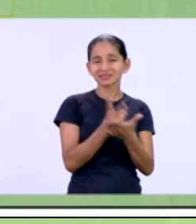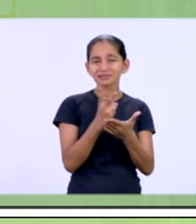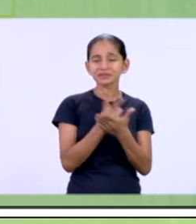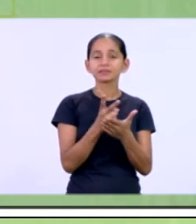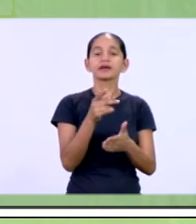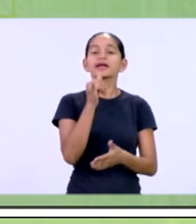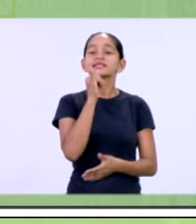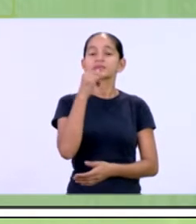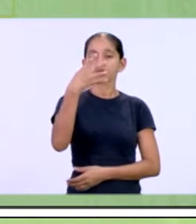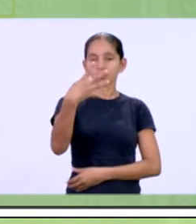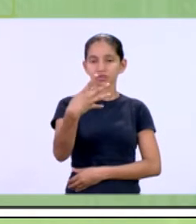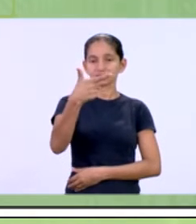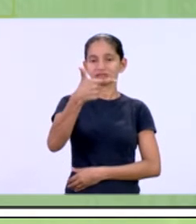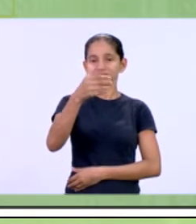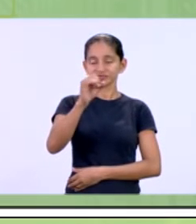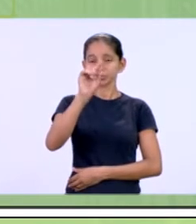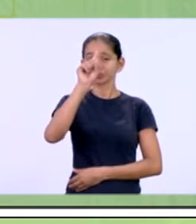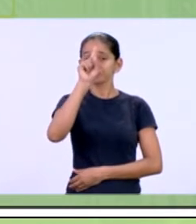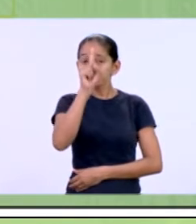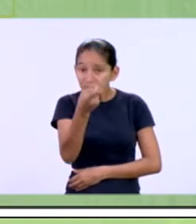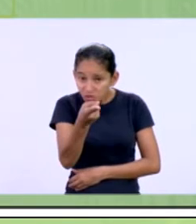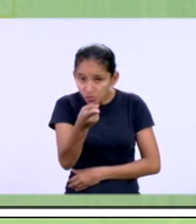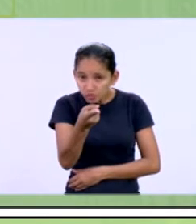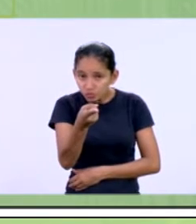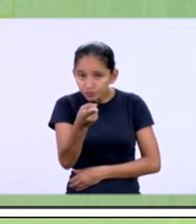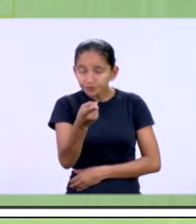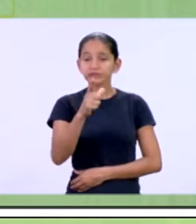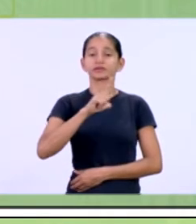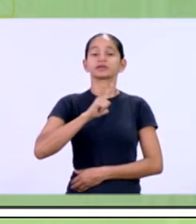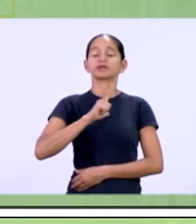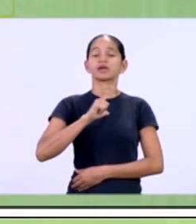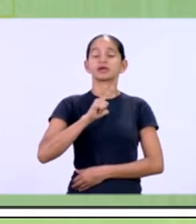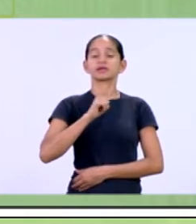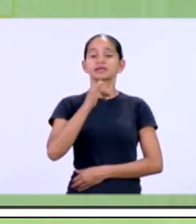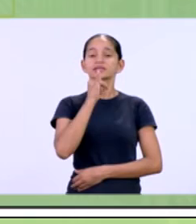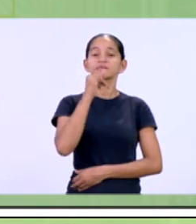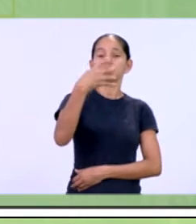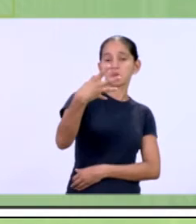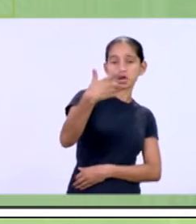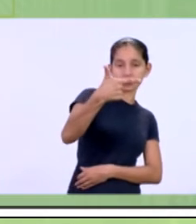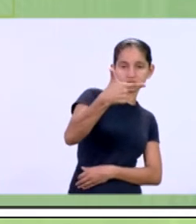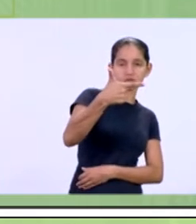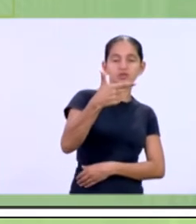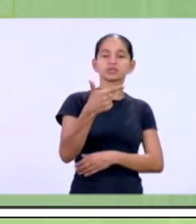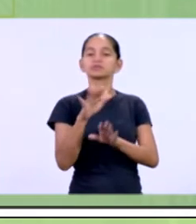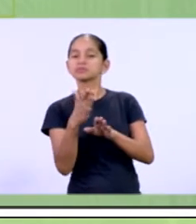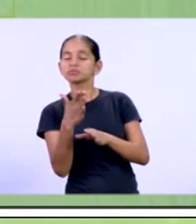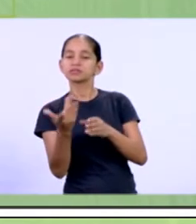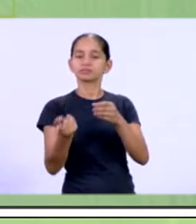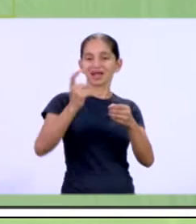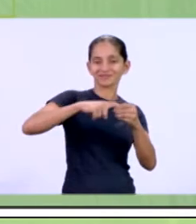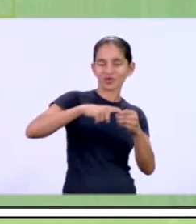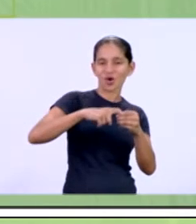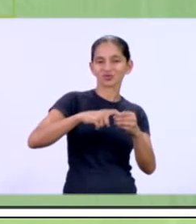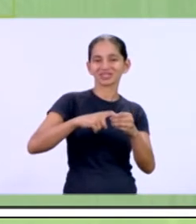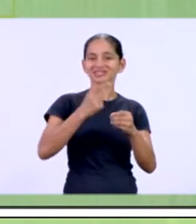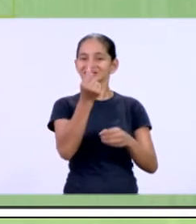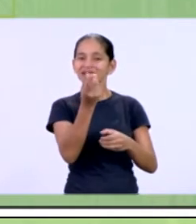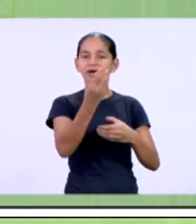420 mil, automaticamente, 420 mil, eu tenho 42 mil de ICMS diferencial de alíquota, Simples